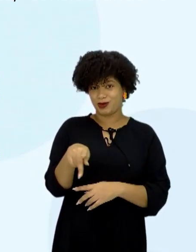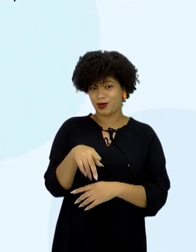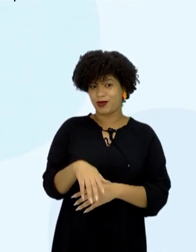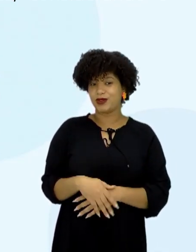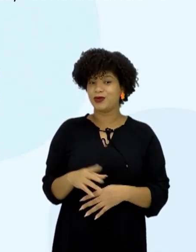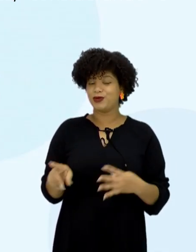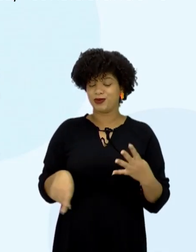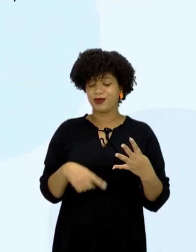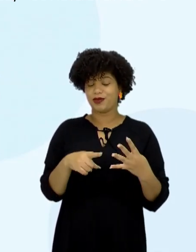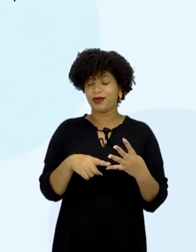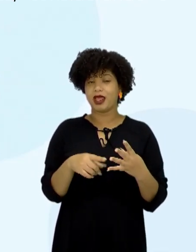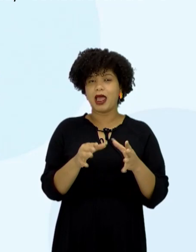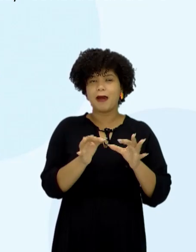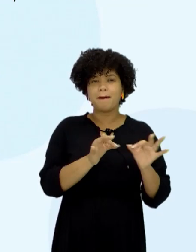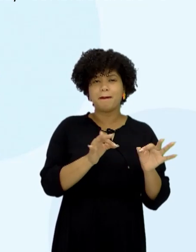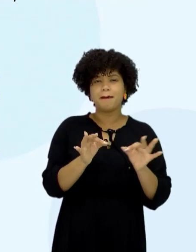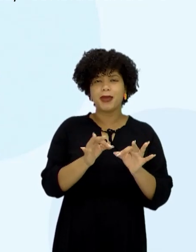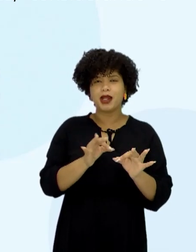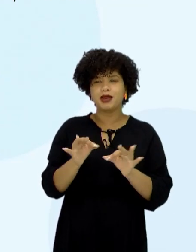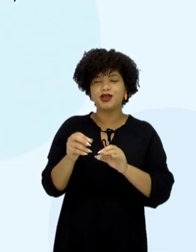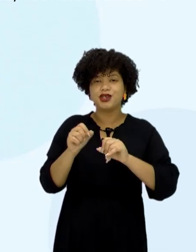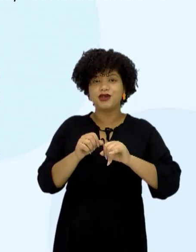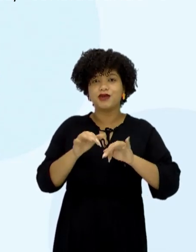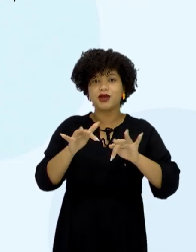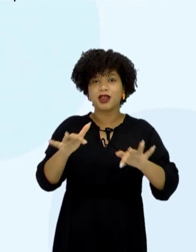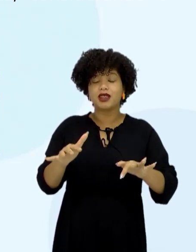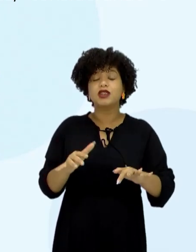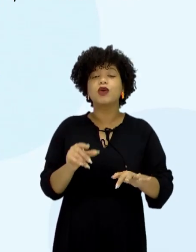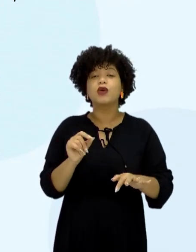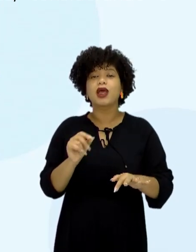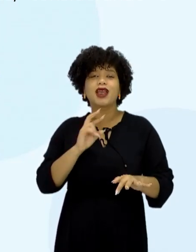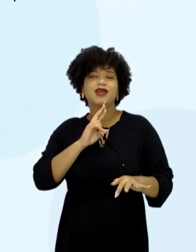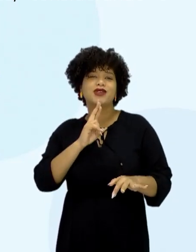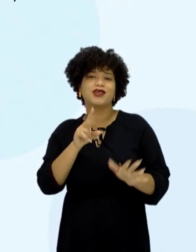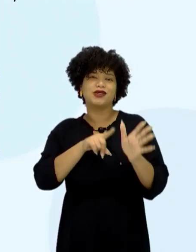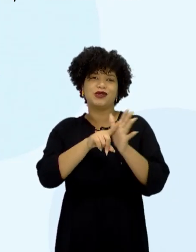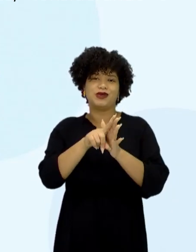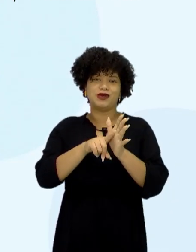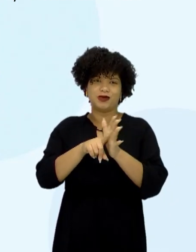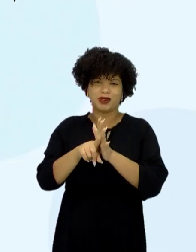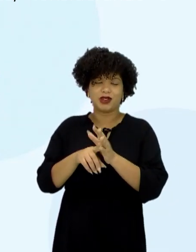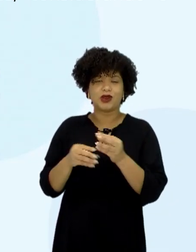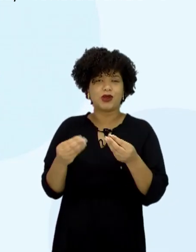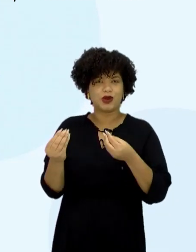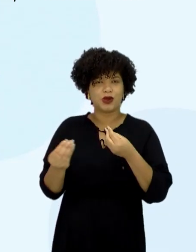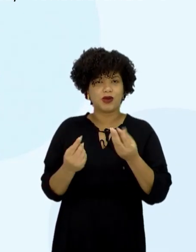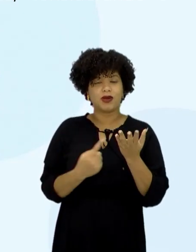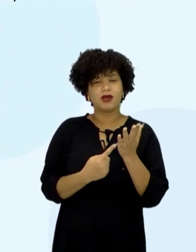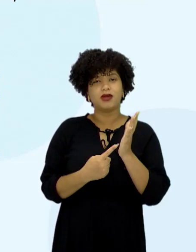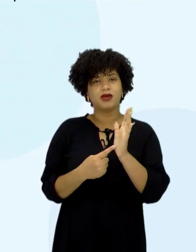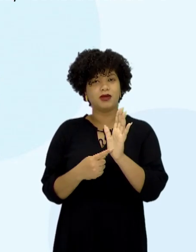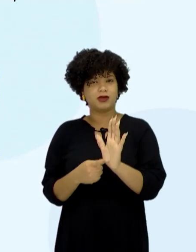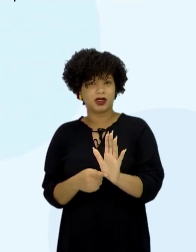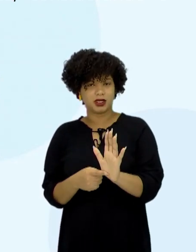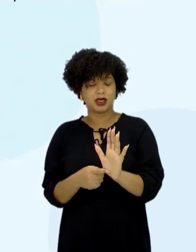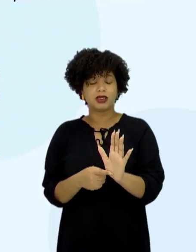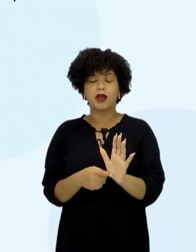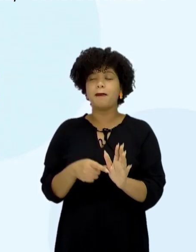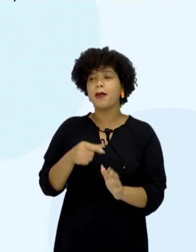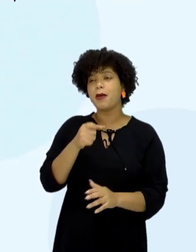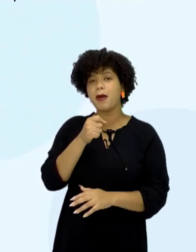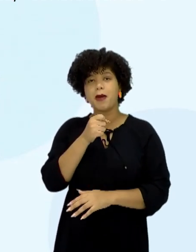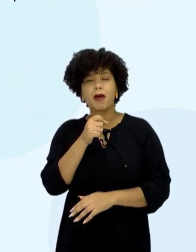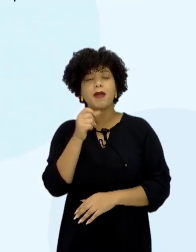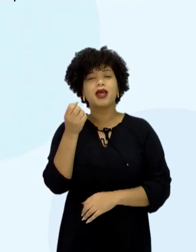planejar a divulgação de resultados de pesquisas por meio de apresentações orais, utilizando-se de